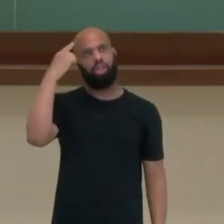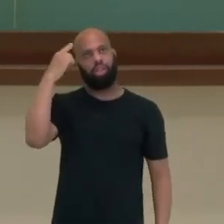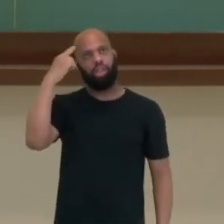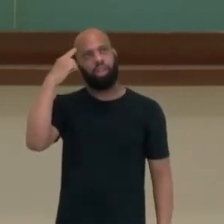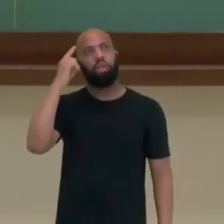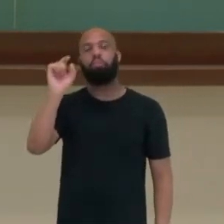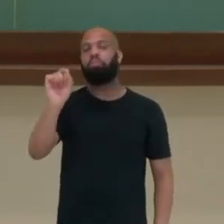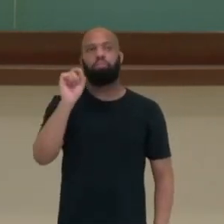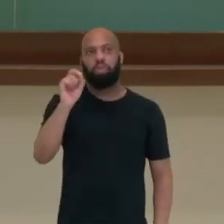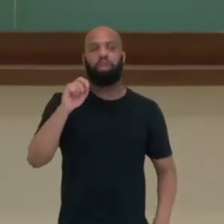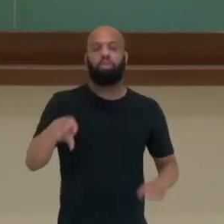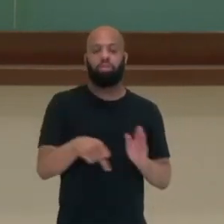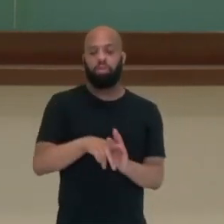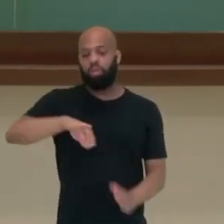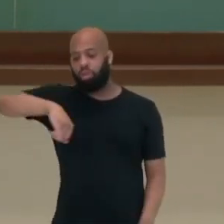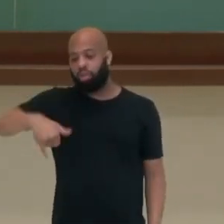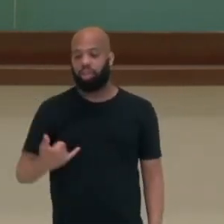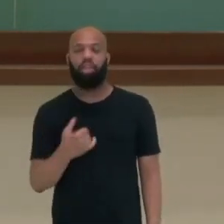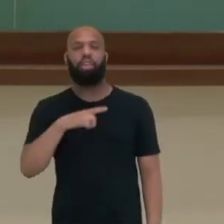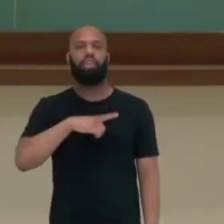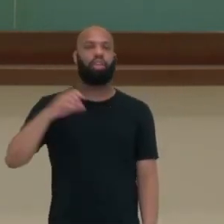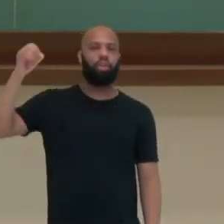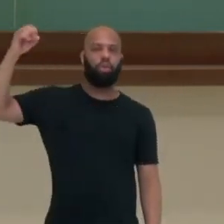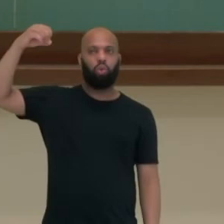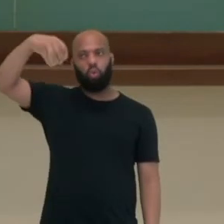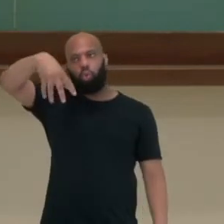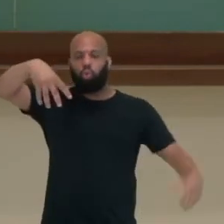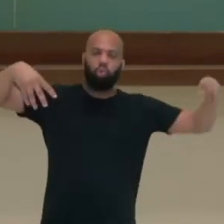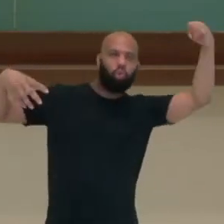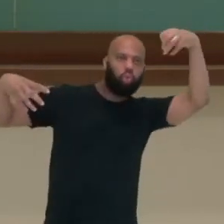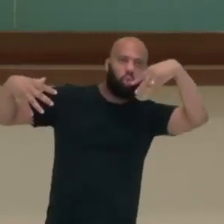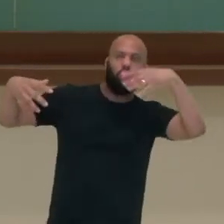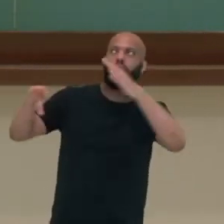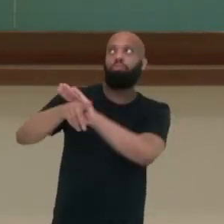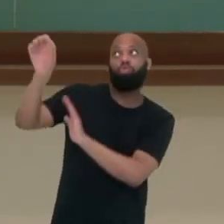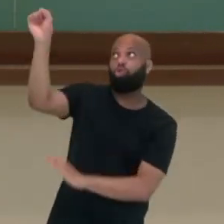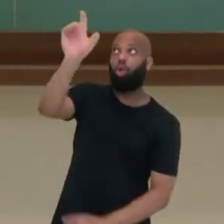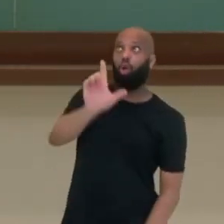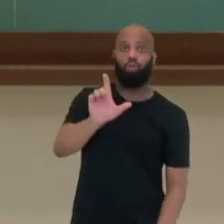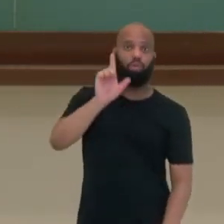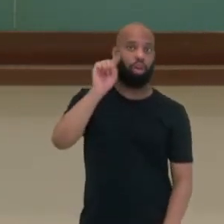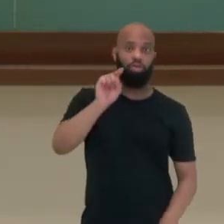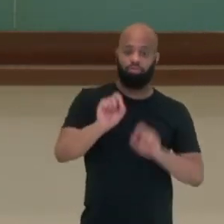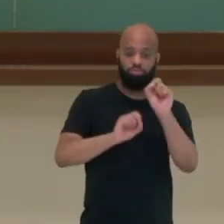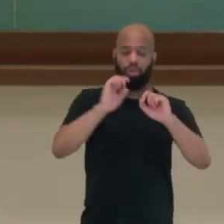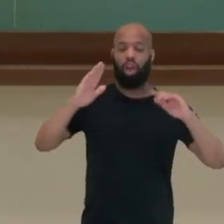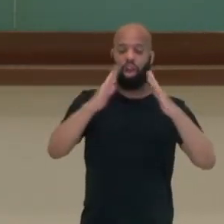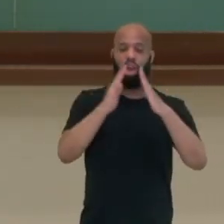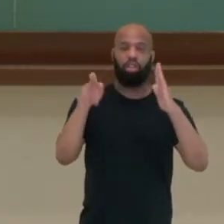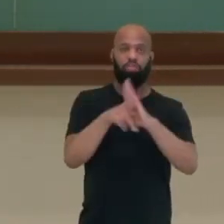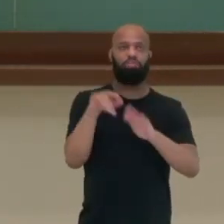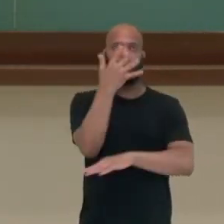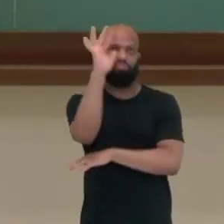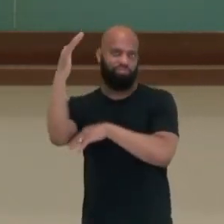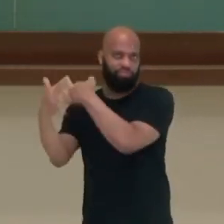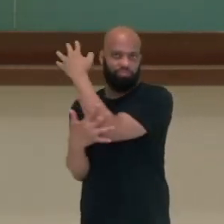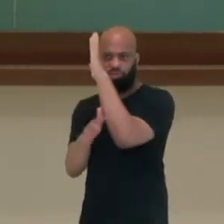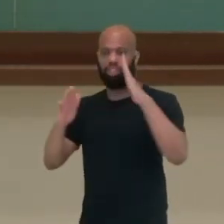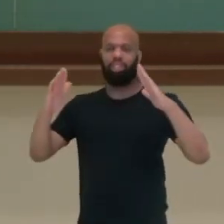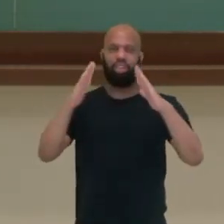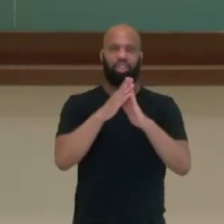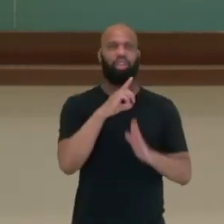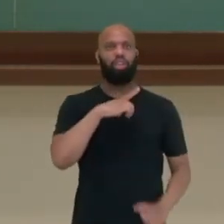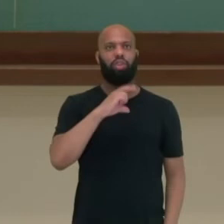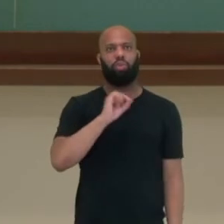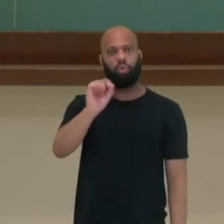de aproveitar as luzes do dia. É uma casa no meio de um bosque, pelo que nós podemos perceber. Aqui eu tenho